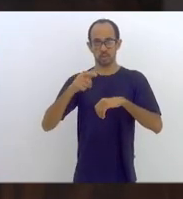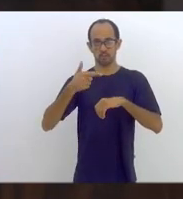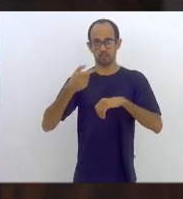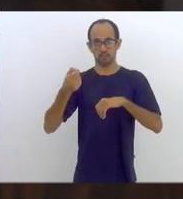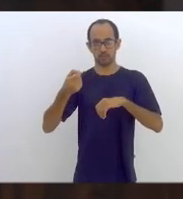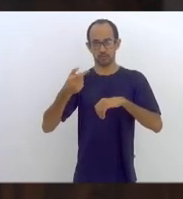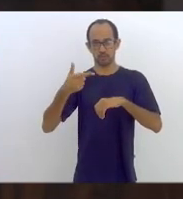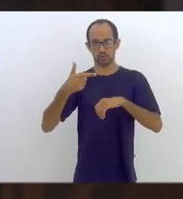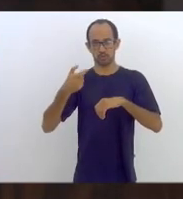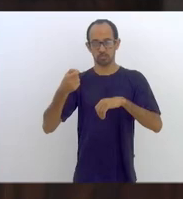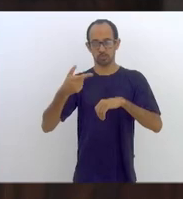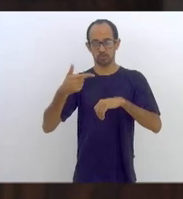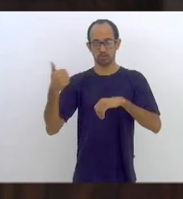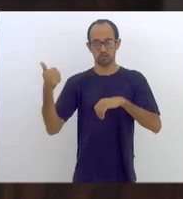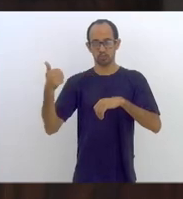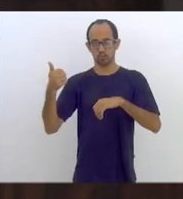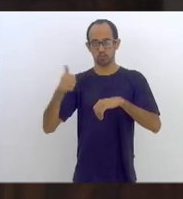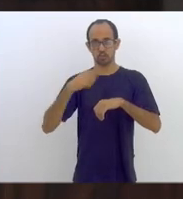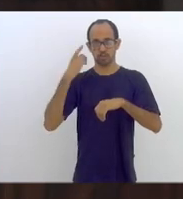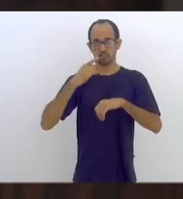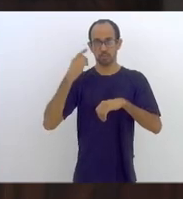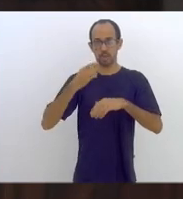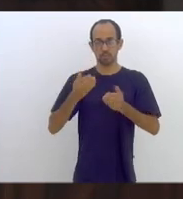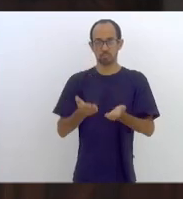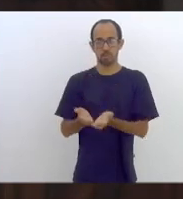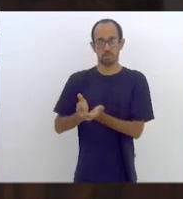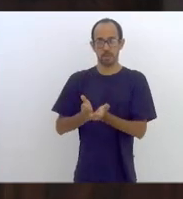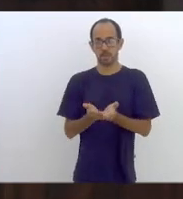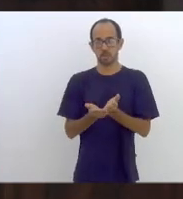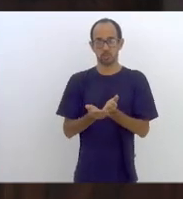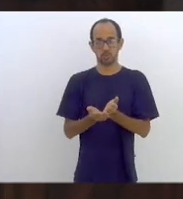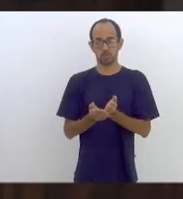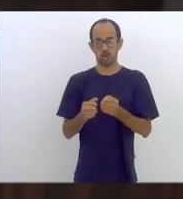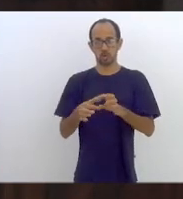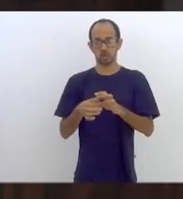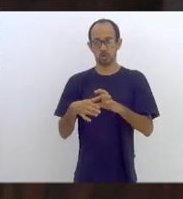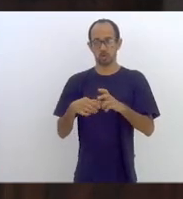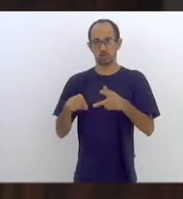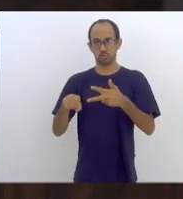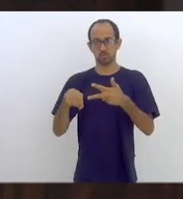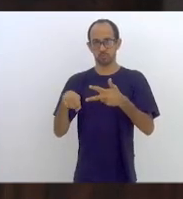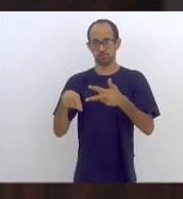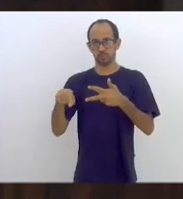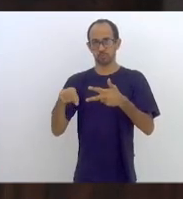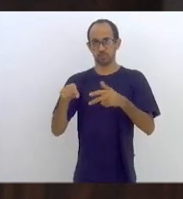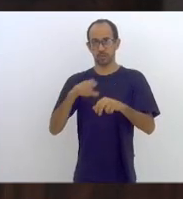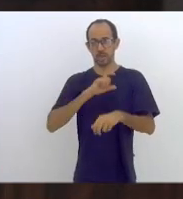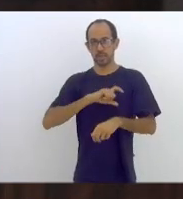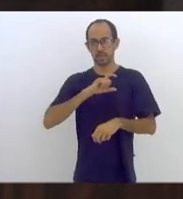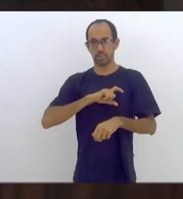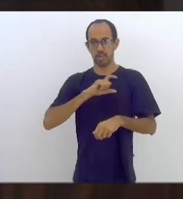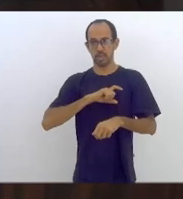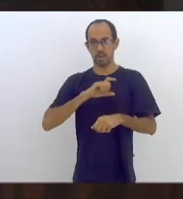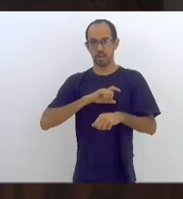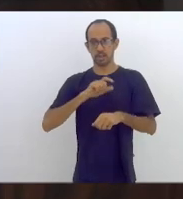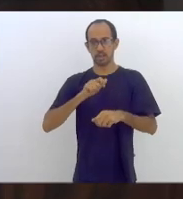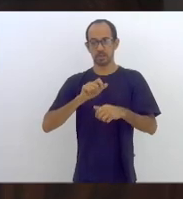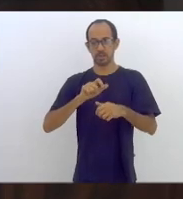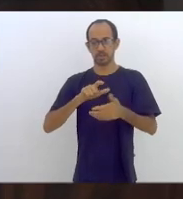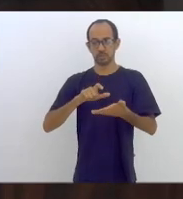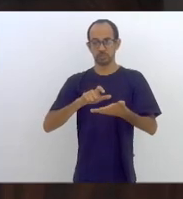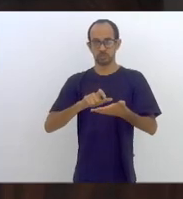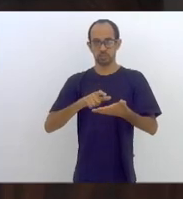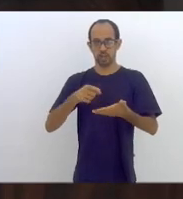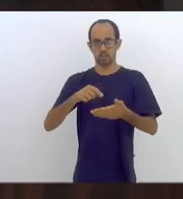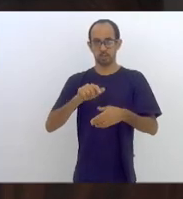de altura e deputado Bebeto que autoriza poder executiva incluir o aplicativo carteira digital de trânsito a vistoria do GNV na